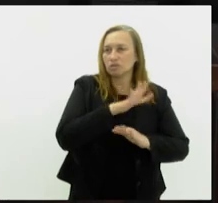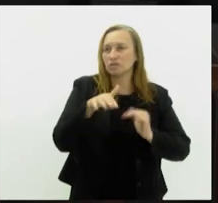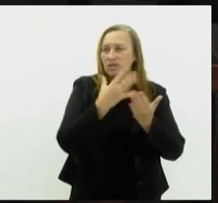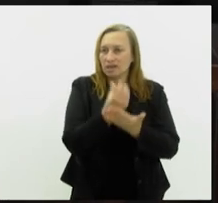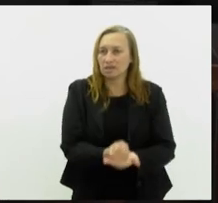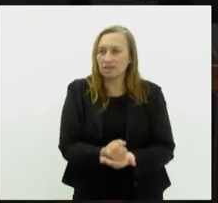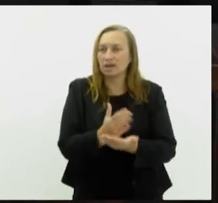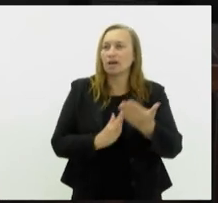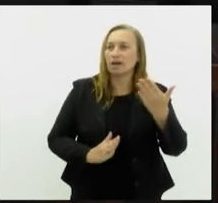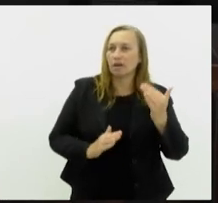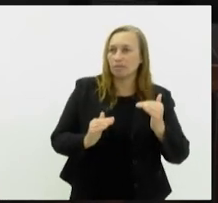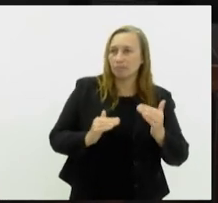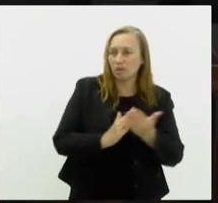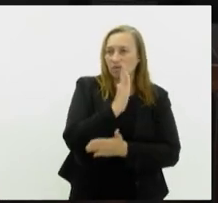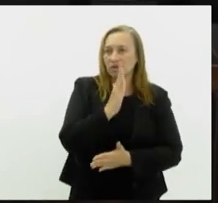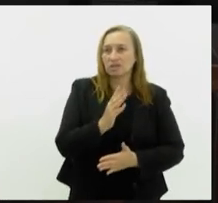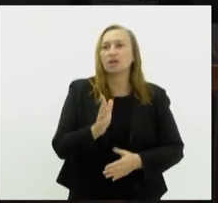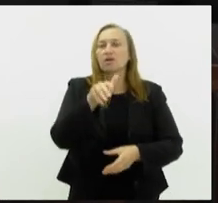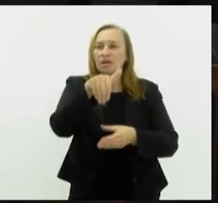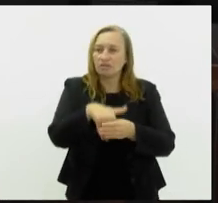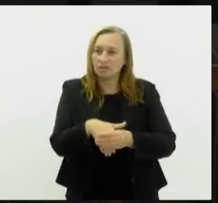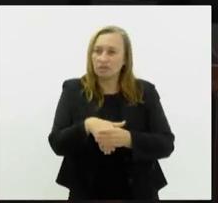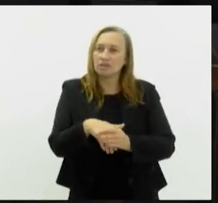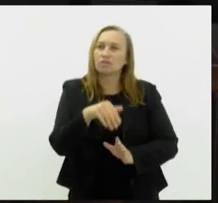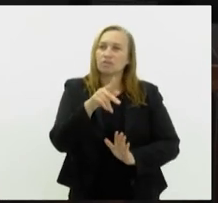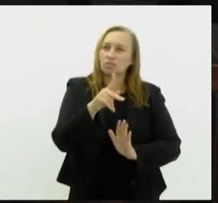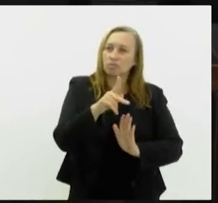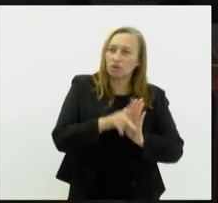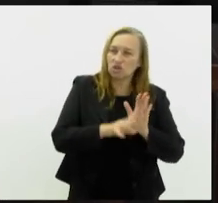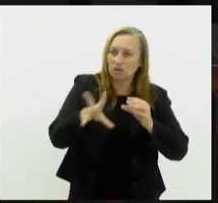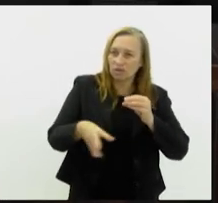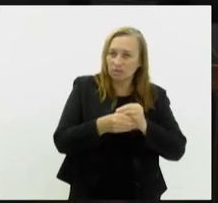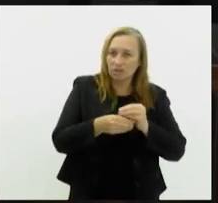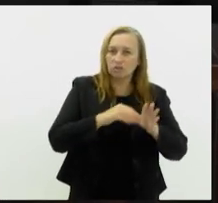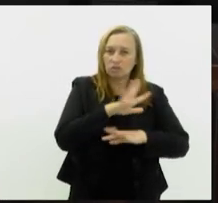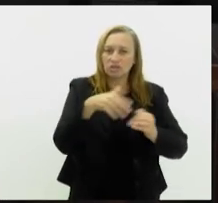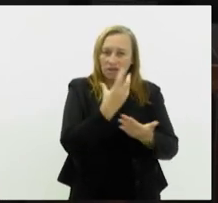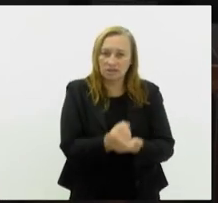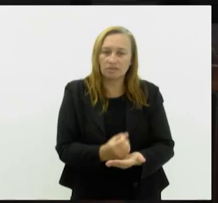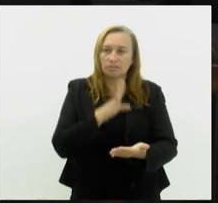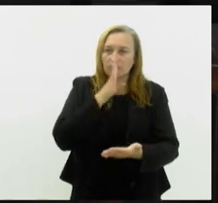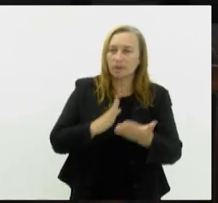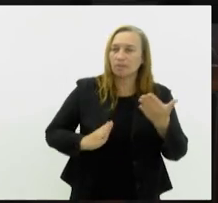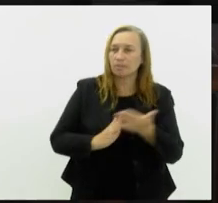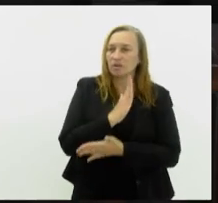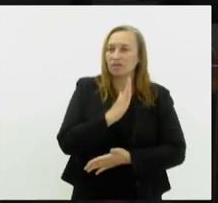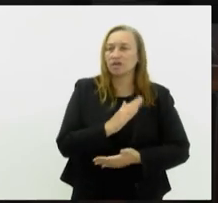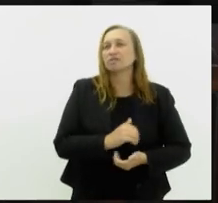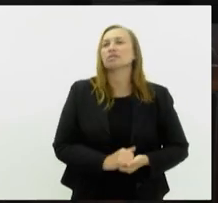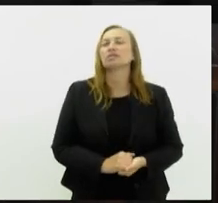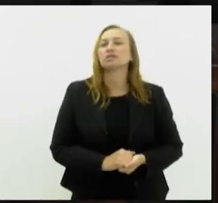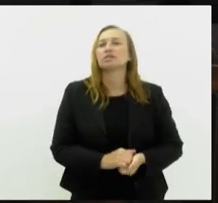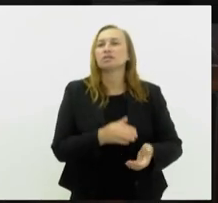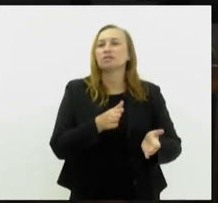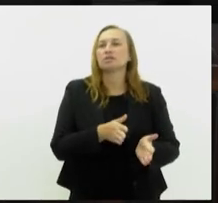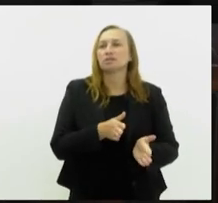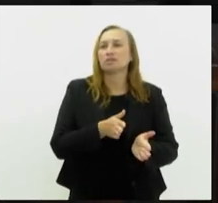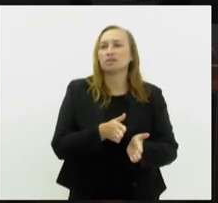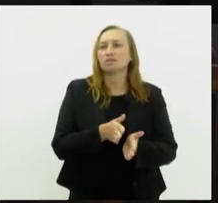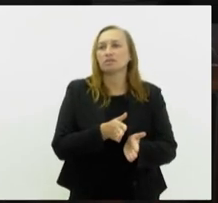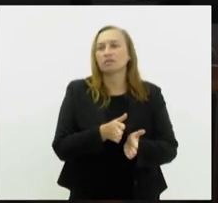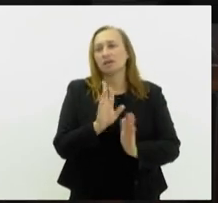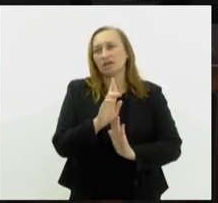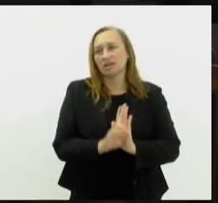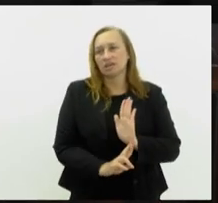estão. Aprovado. Em votação, projeto assim emendado. Senhores que aprovam, permaneçam como estão. Aprovada vai a redação